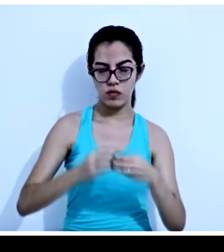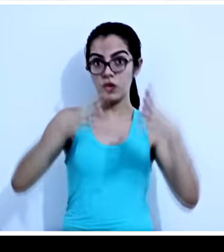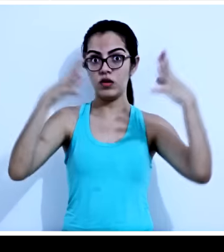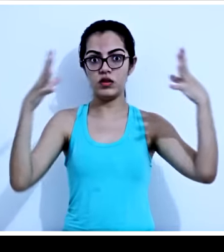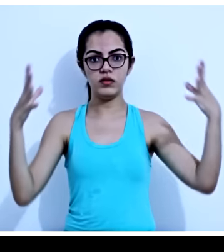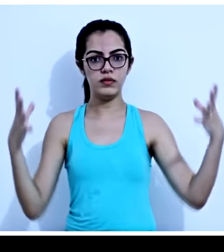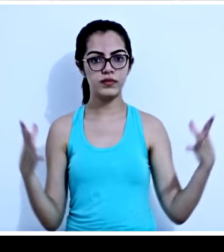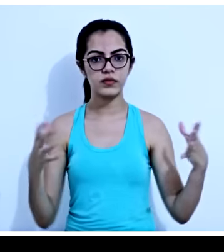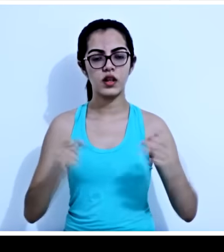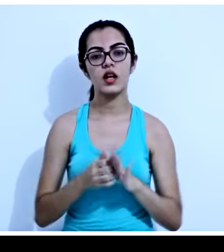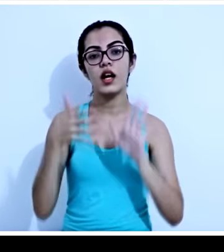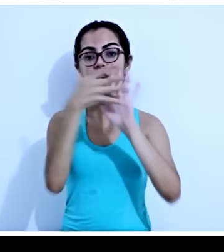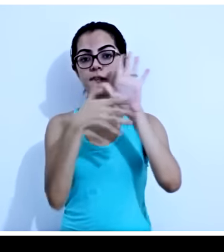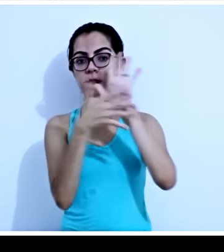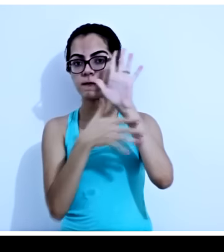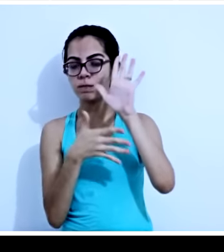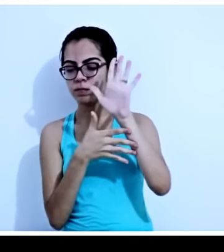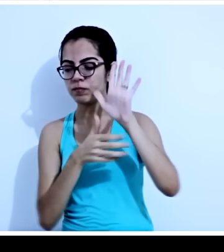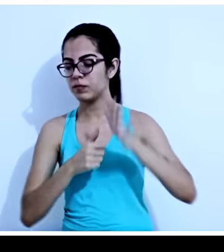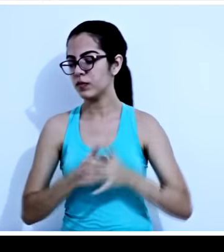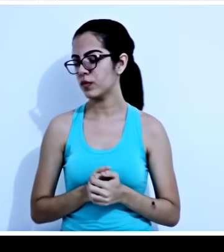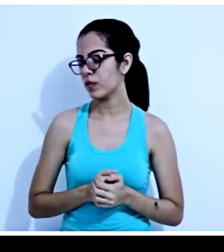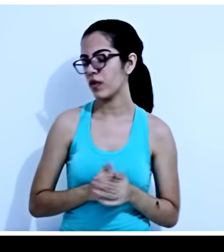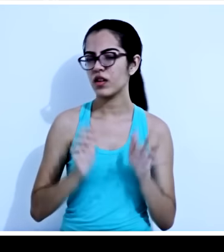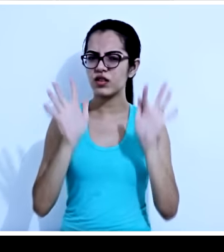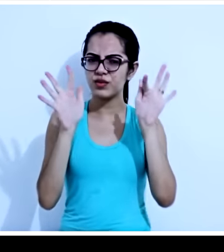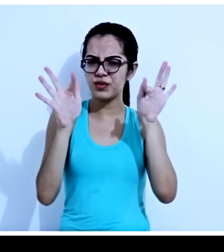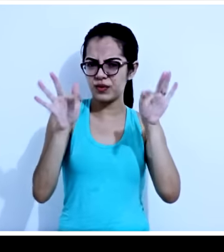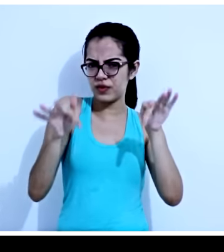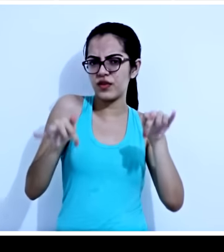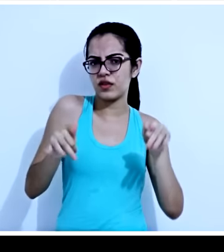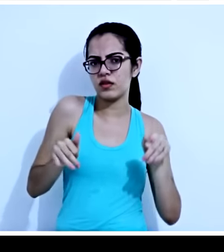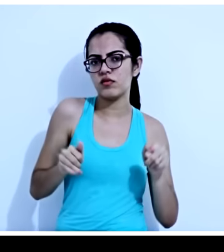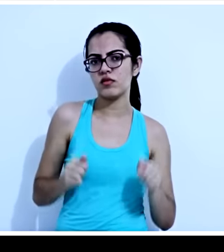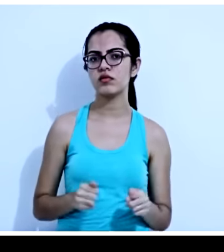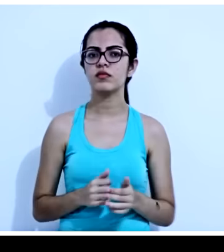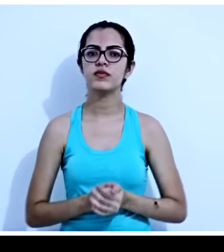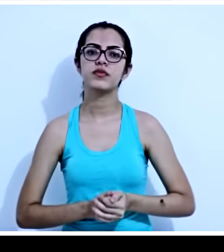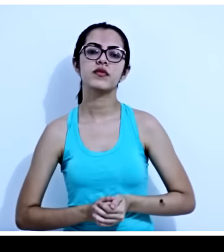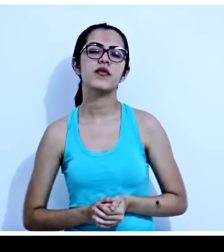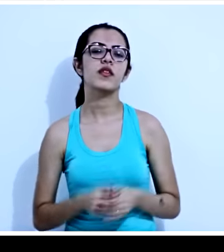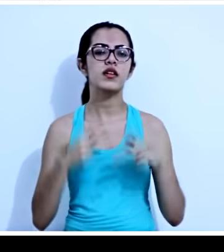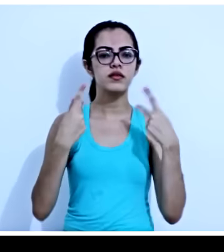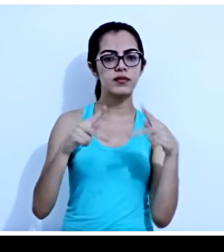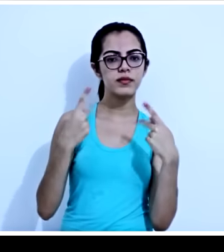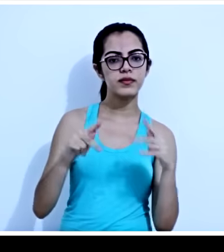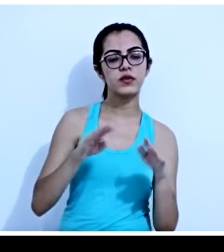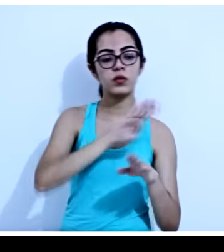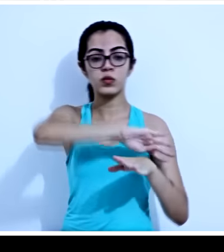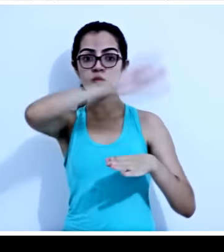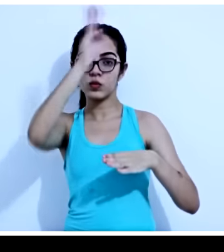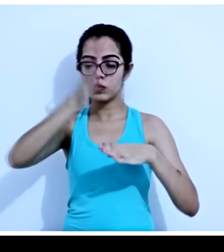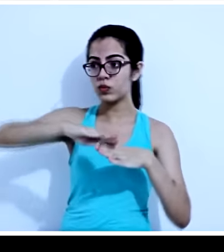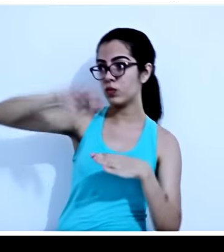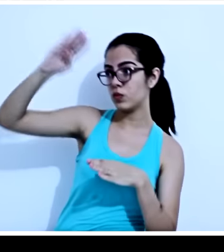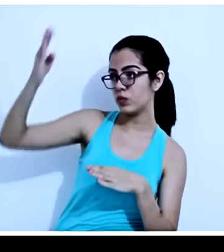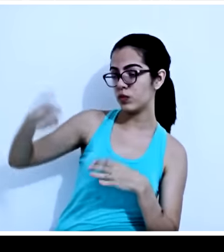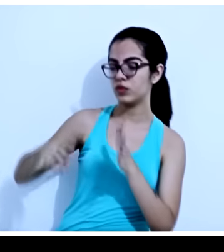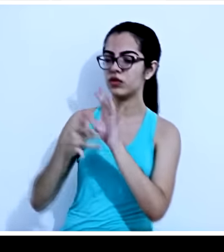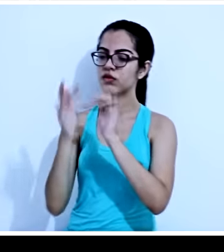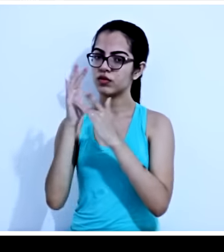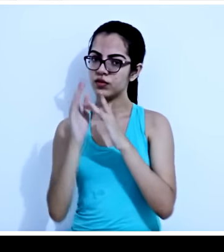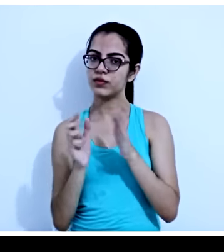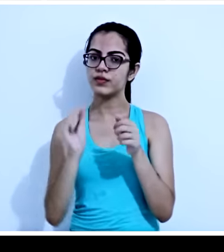ele está dentro de um bloco já no finalzinho do Sermão do Monte, do capítulo 5 ao capítulo 7